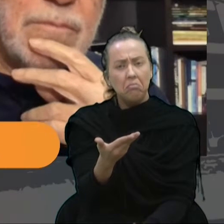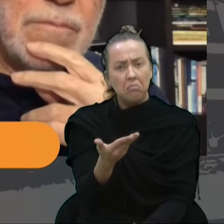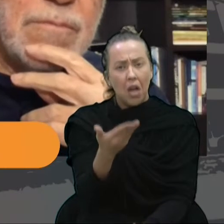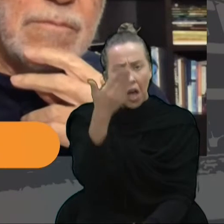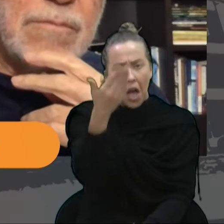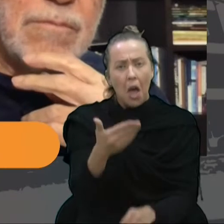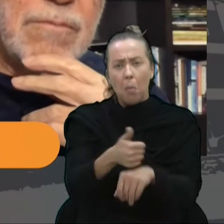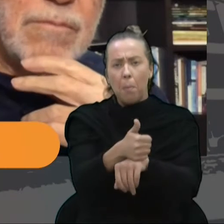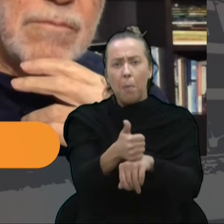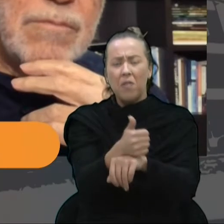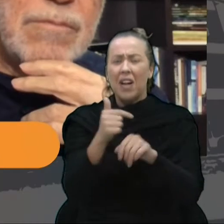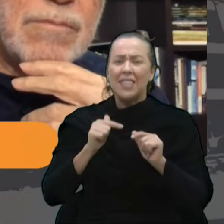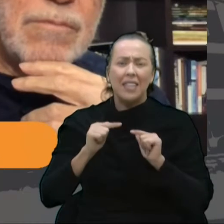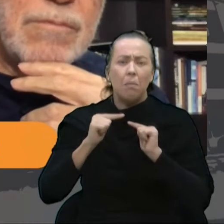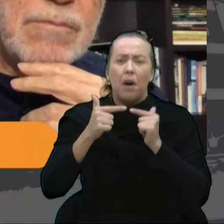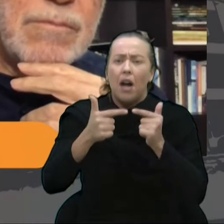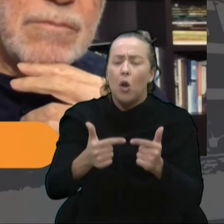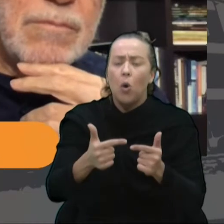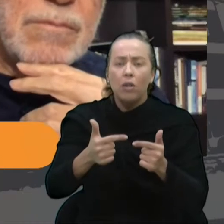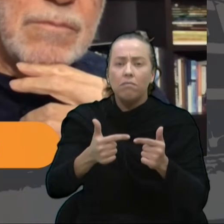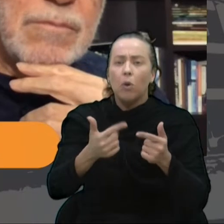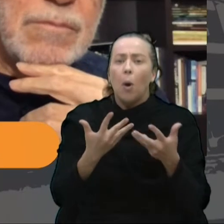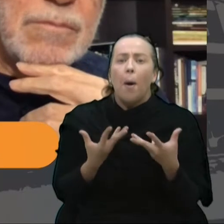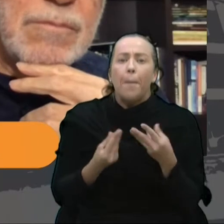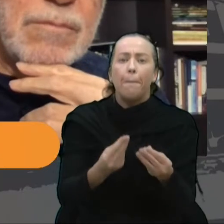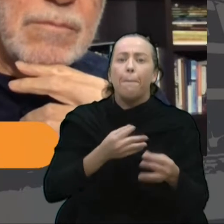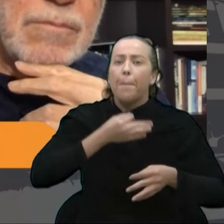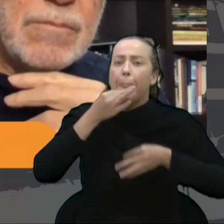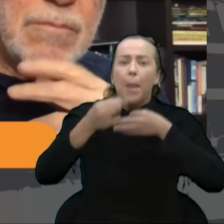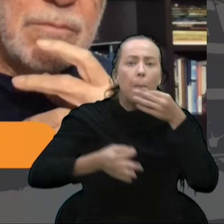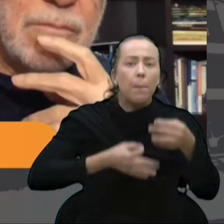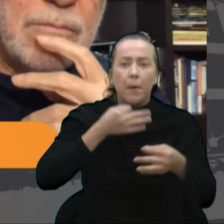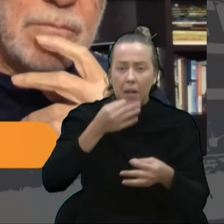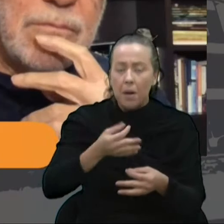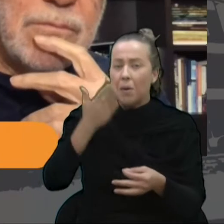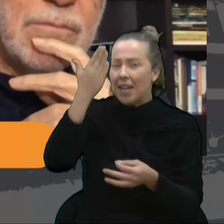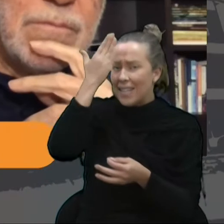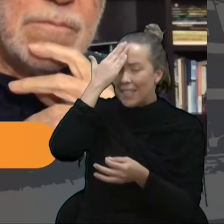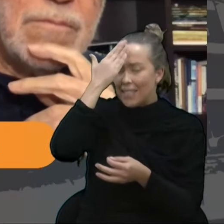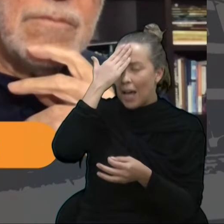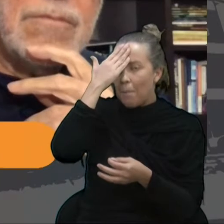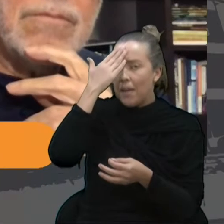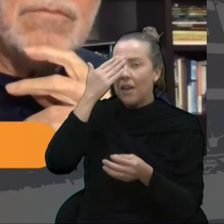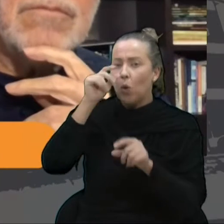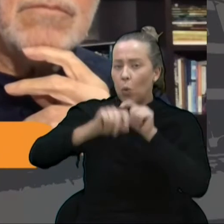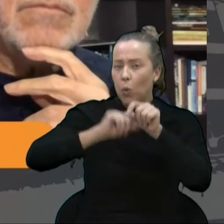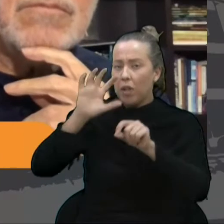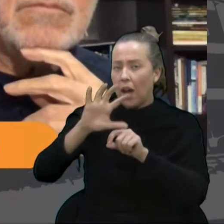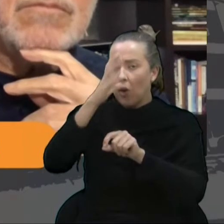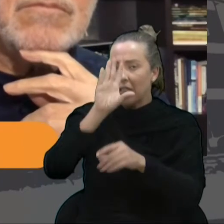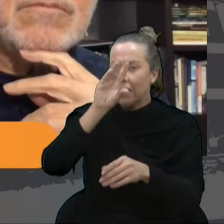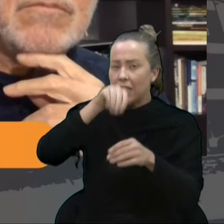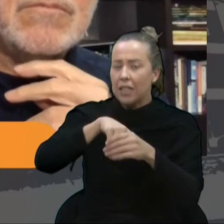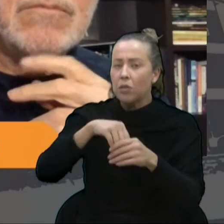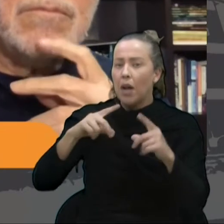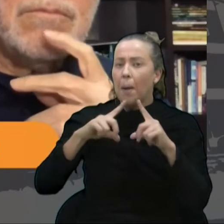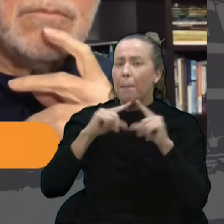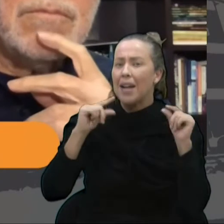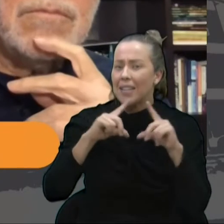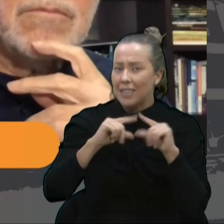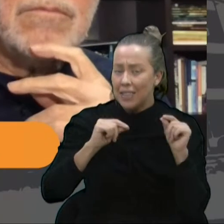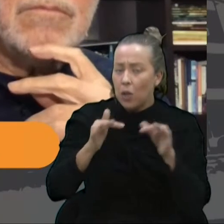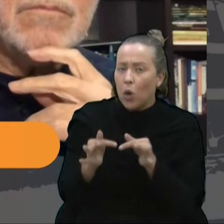que trabalhou a seção da opinião e sabe muito bem acompanhar a partir de Brasília o que podemos ver de cenário